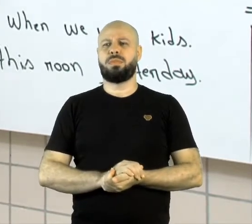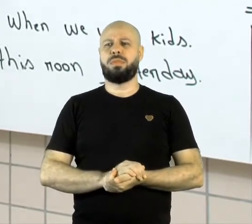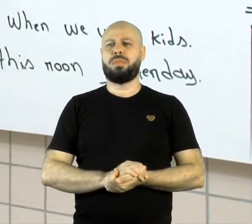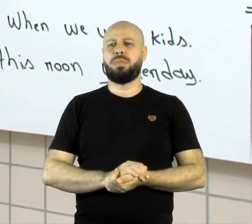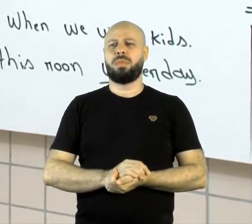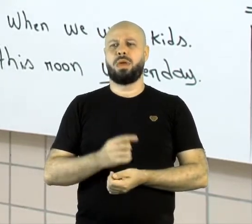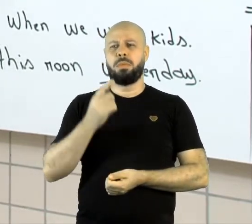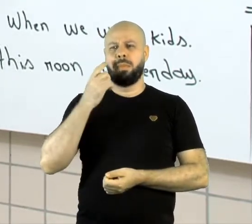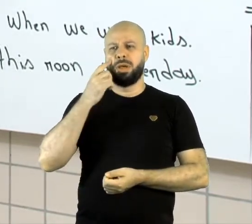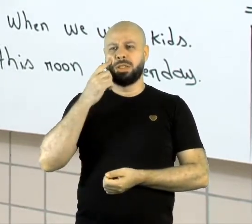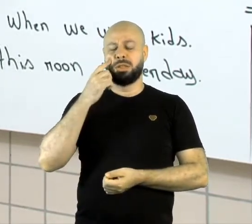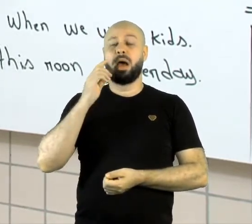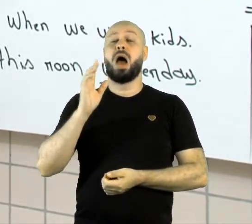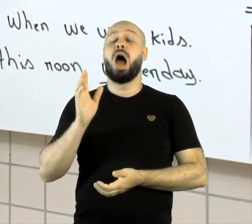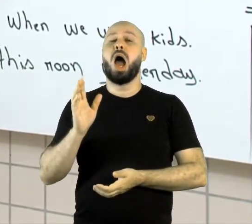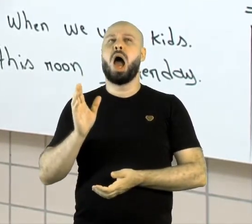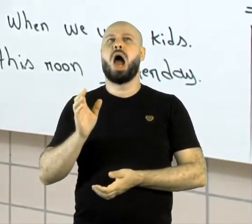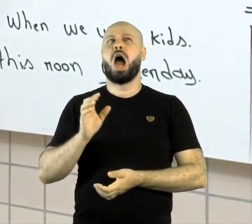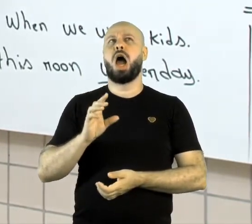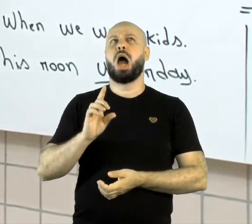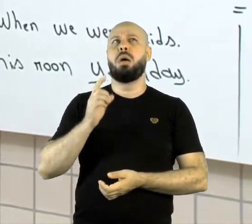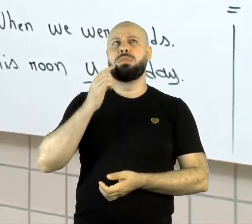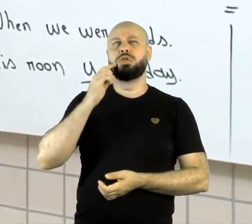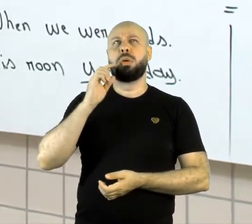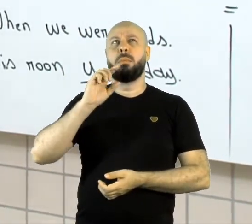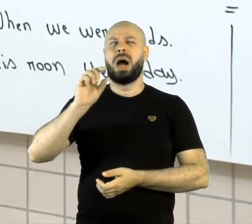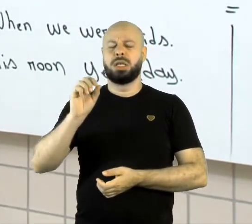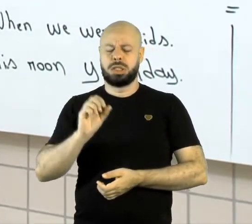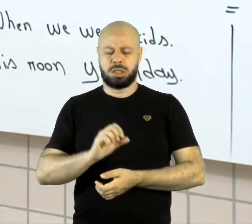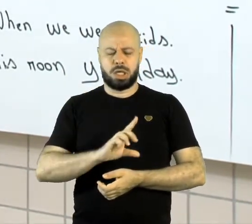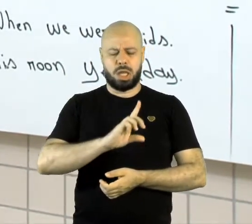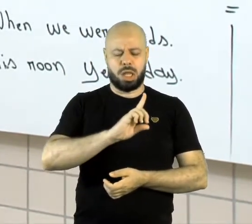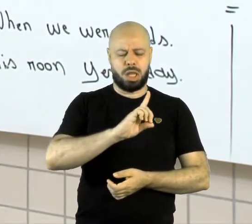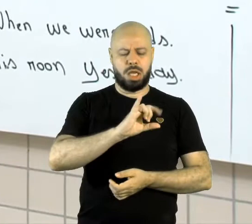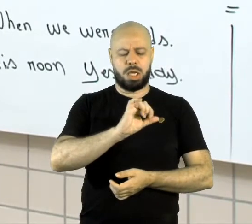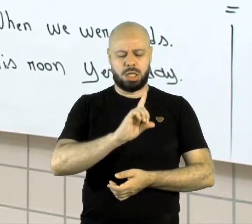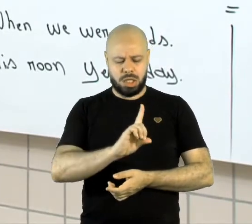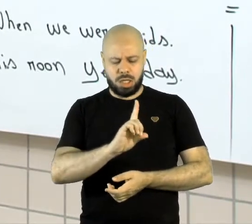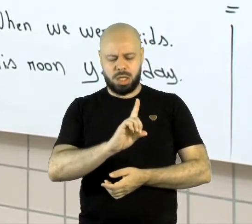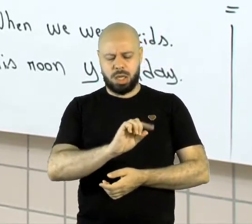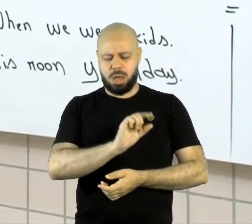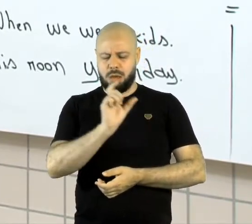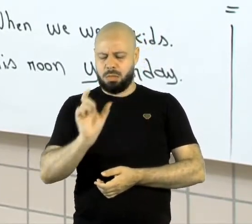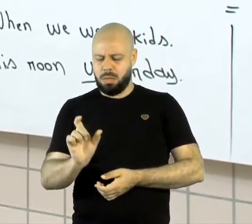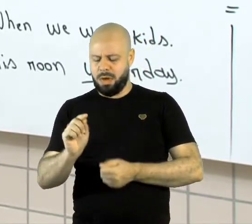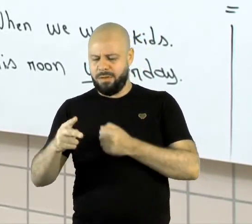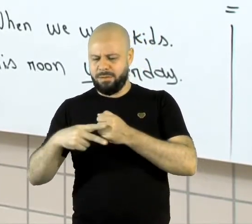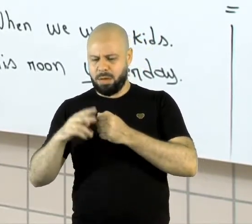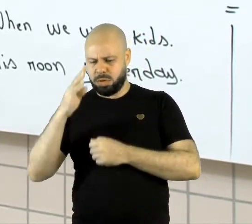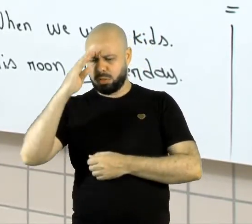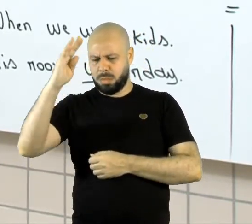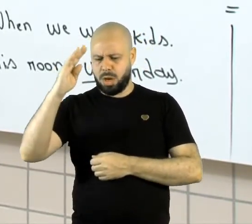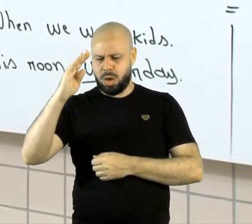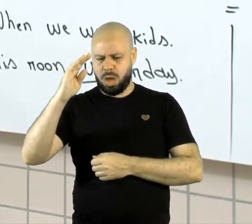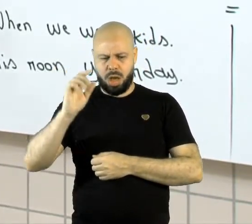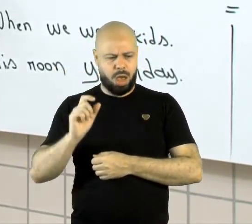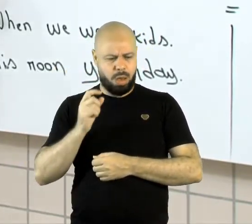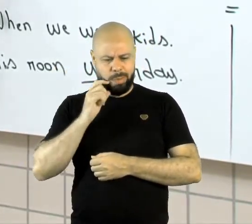o passado. Então não se enganem, quando vocês veem por acaso